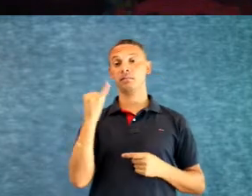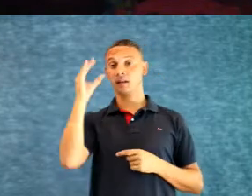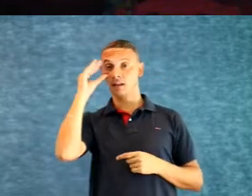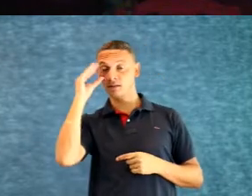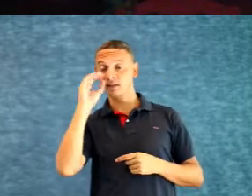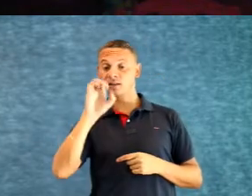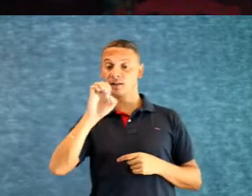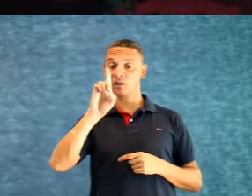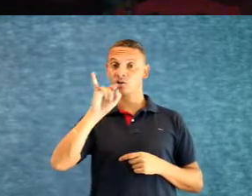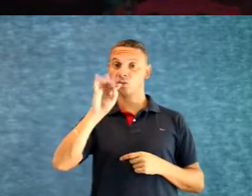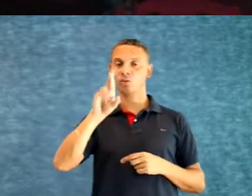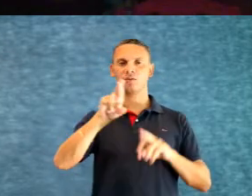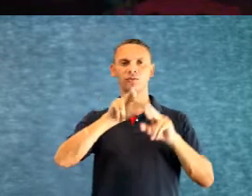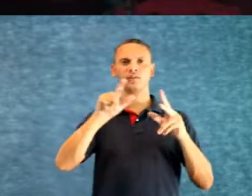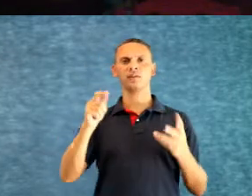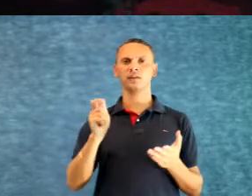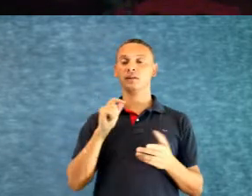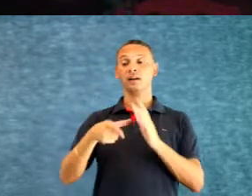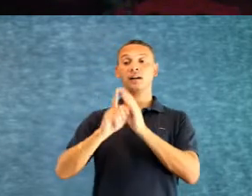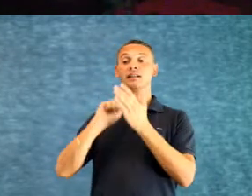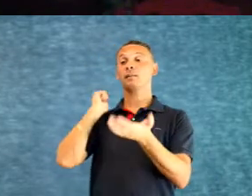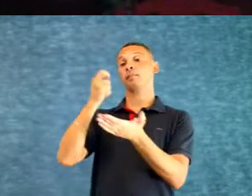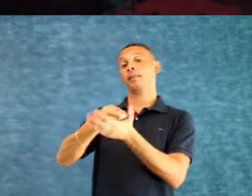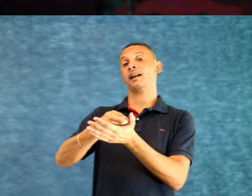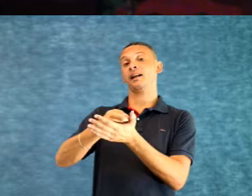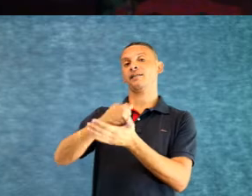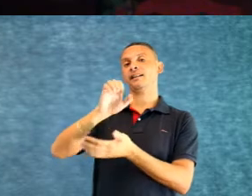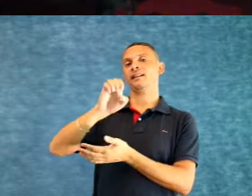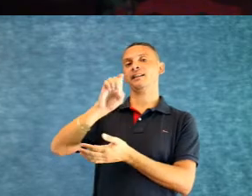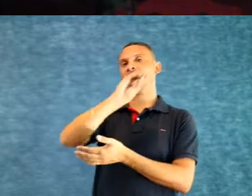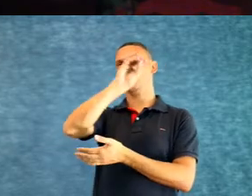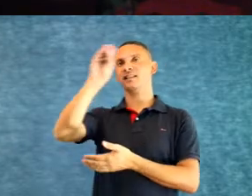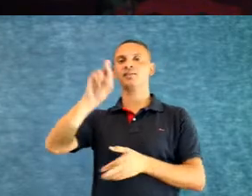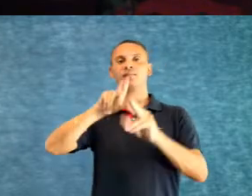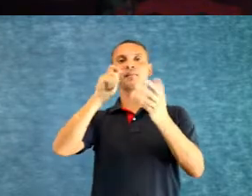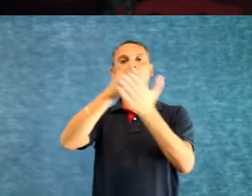editor que a gente usa hoje. Não é.